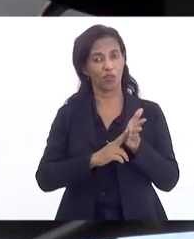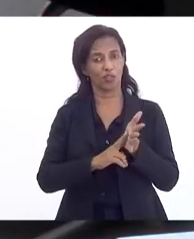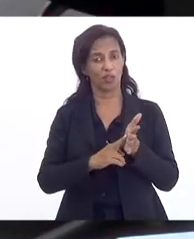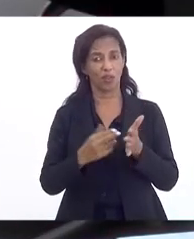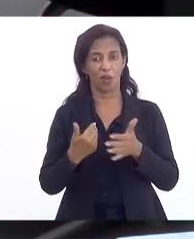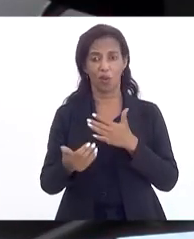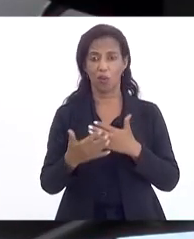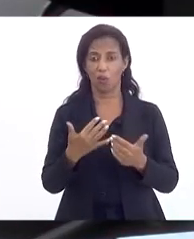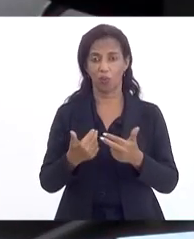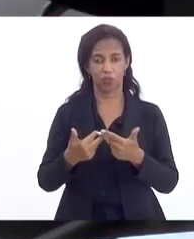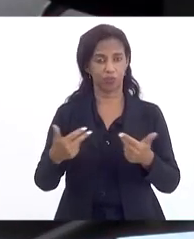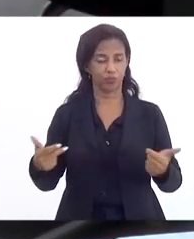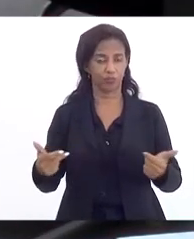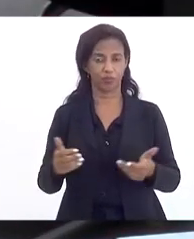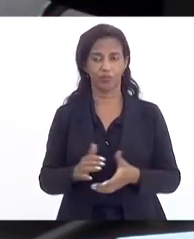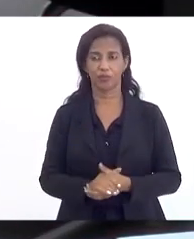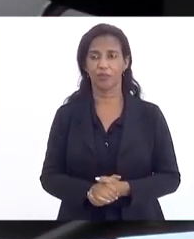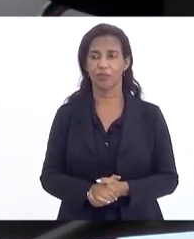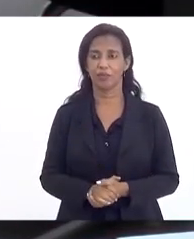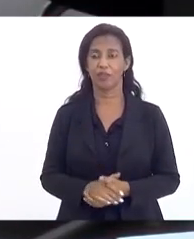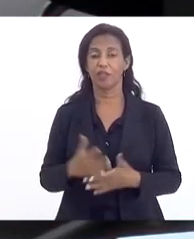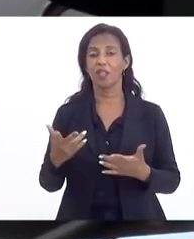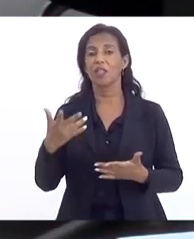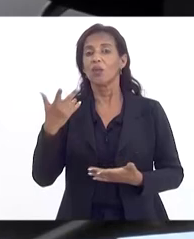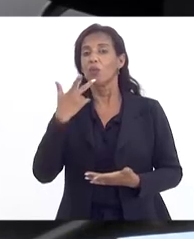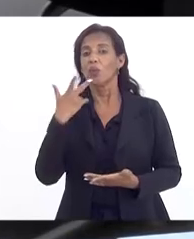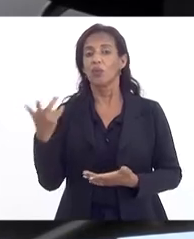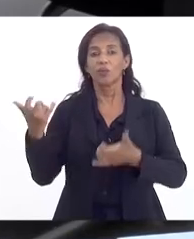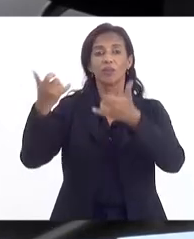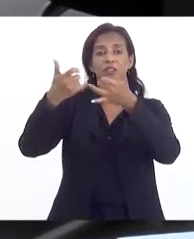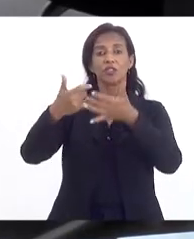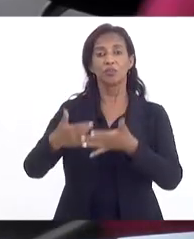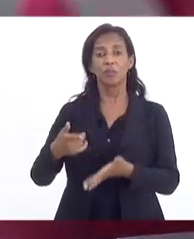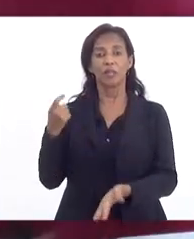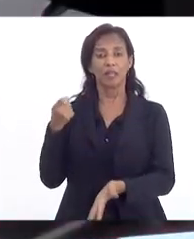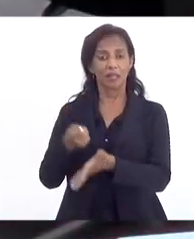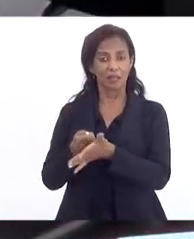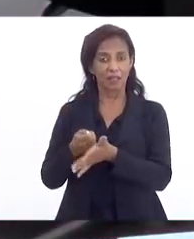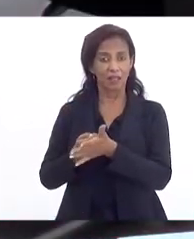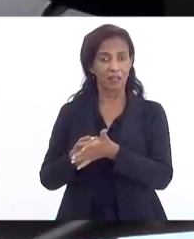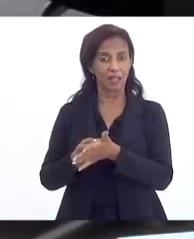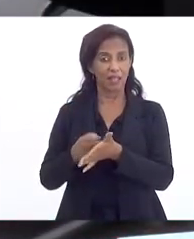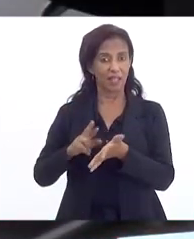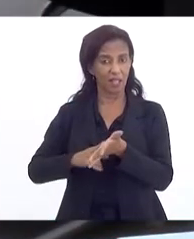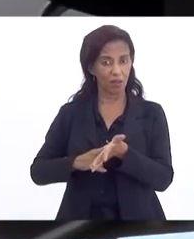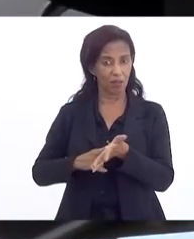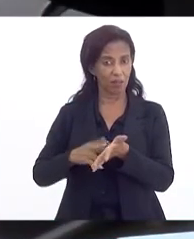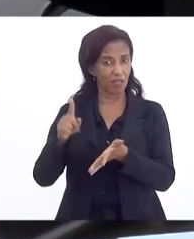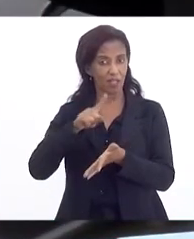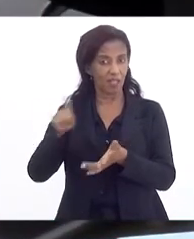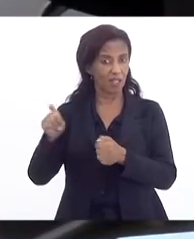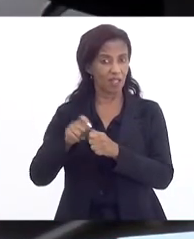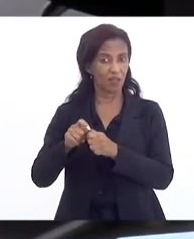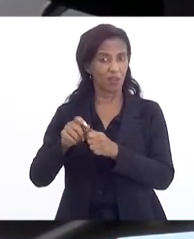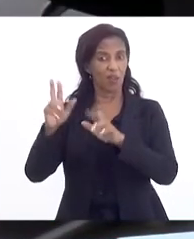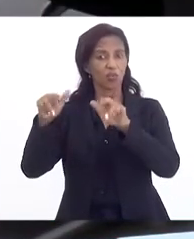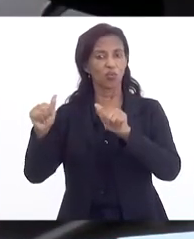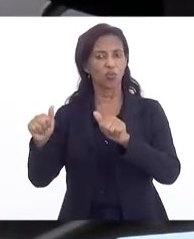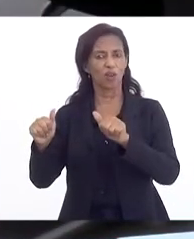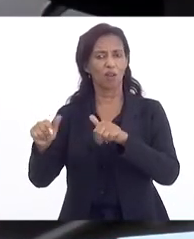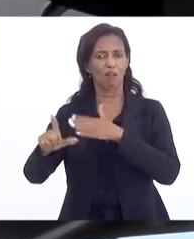qualquer matéria. É verdade. E aí, quando você define que ele tem que regulamentar e ele não regulamenta, a lei nunca entra em